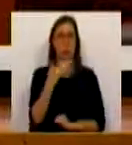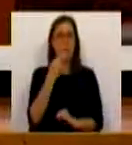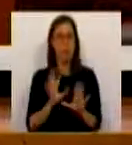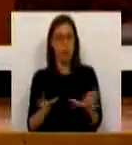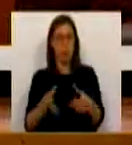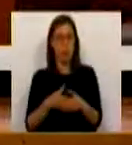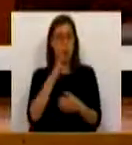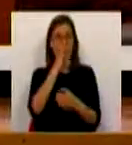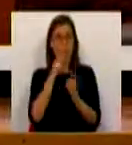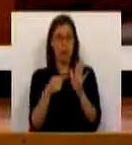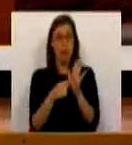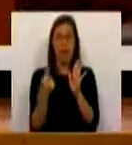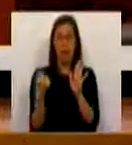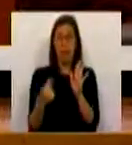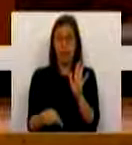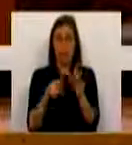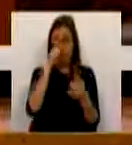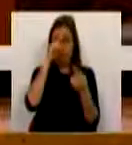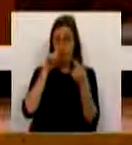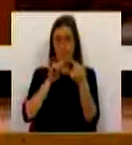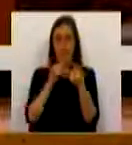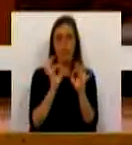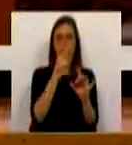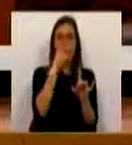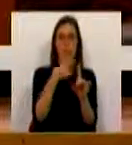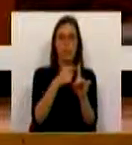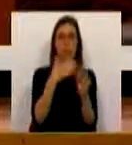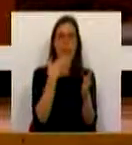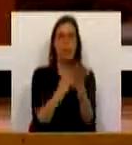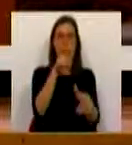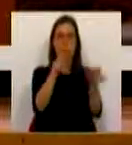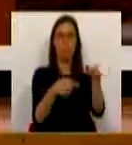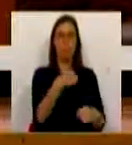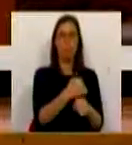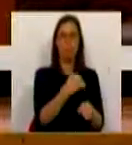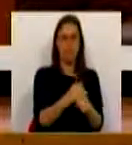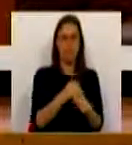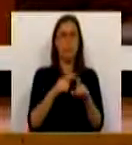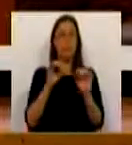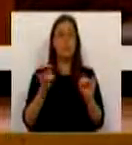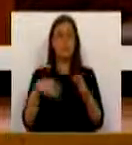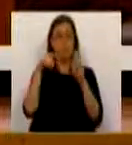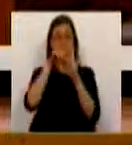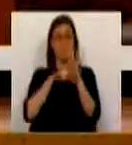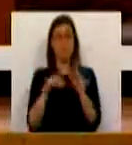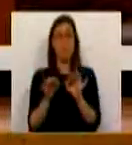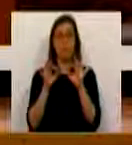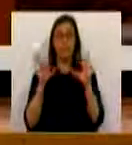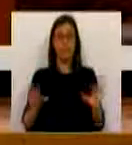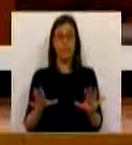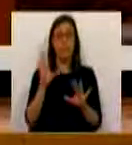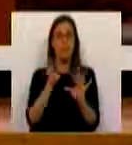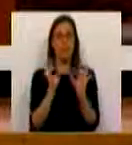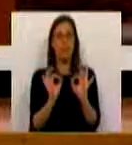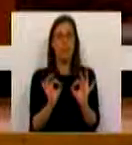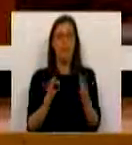se esta dispuser em sentido mais favorável aos trabalhadores, princípio do tratamento